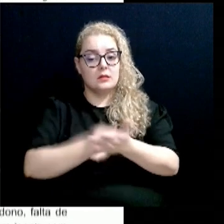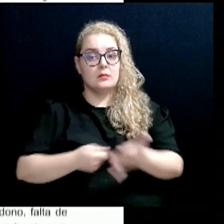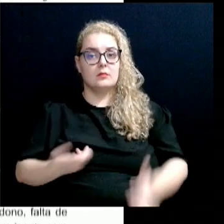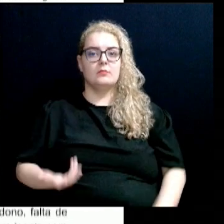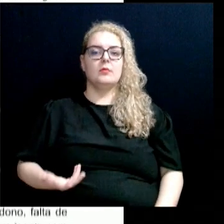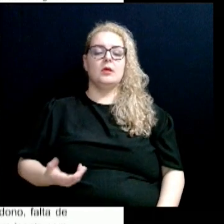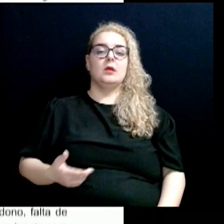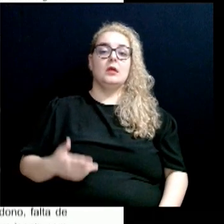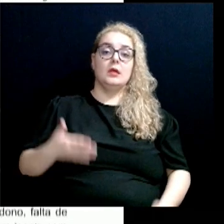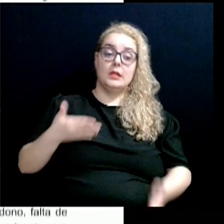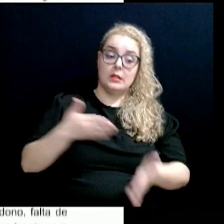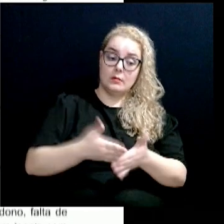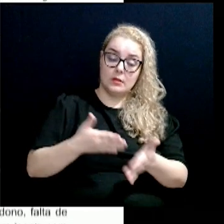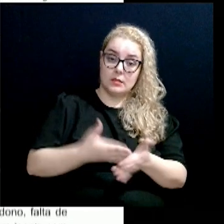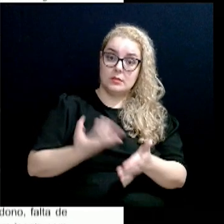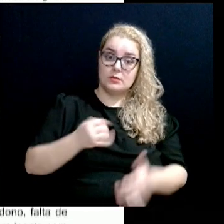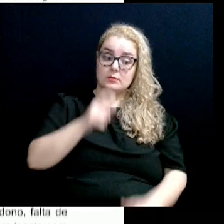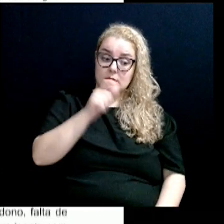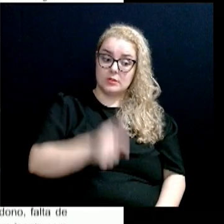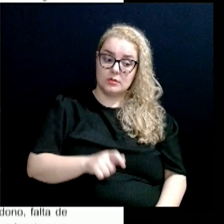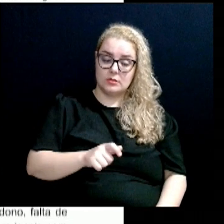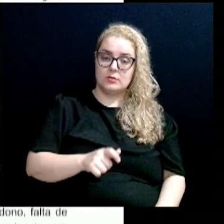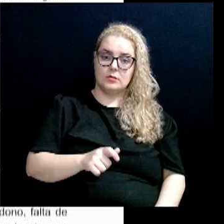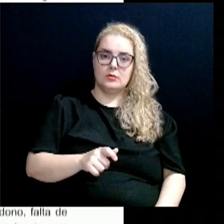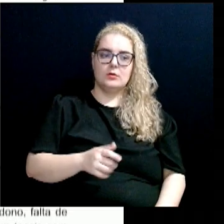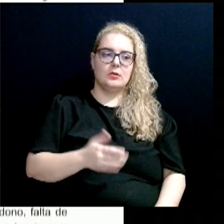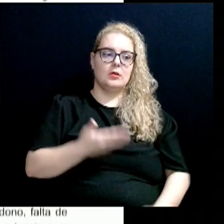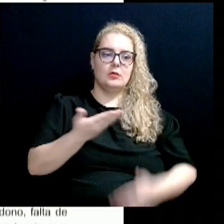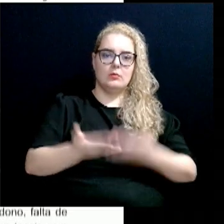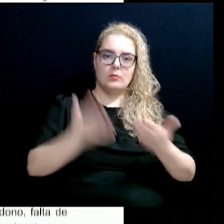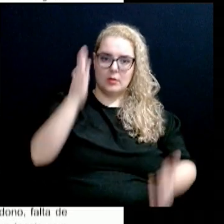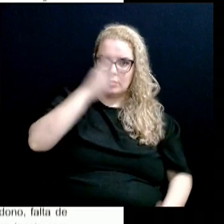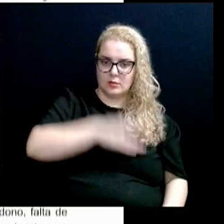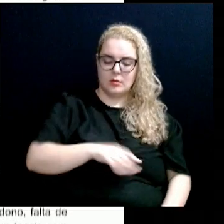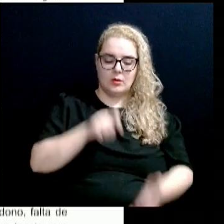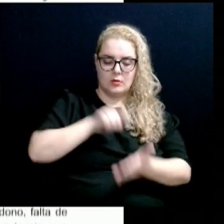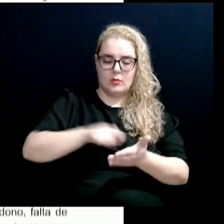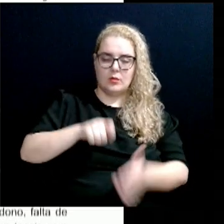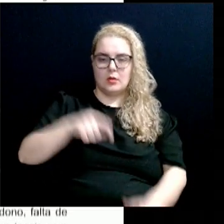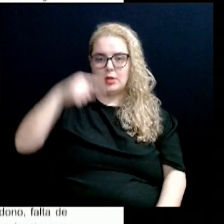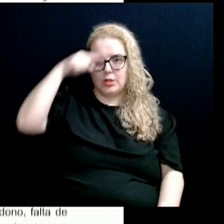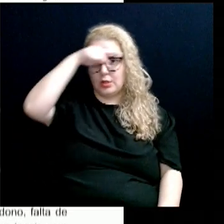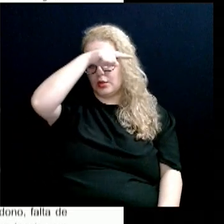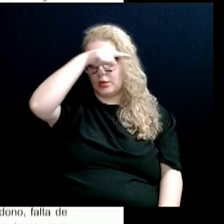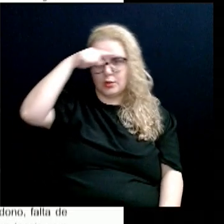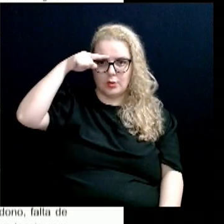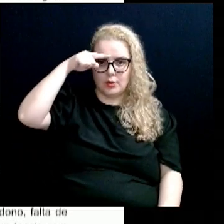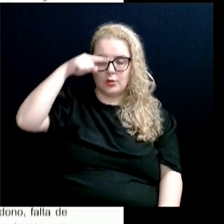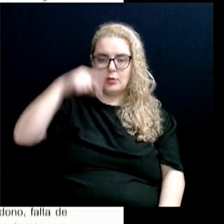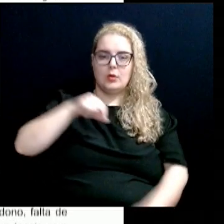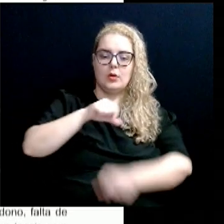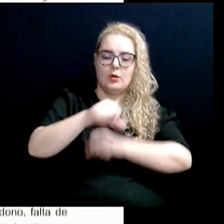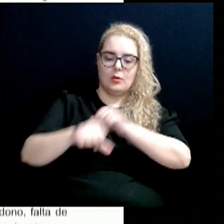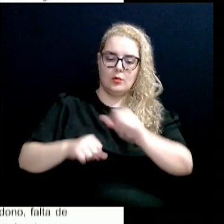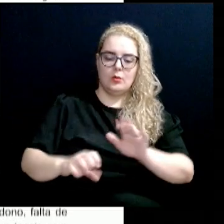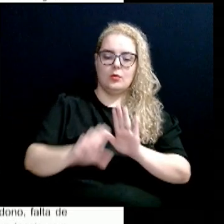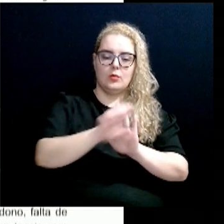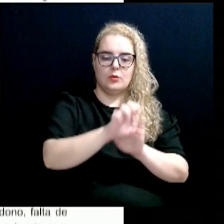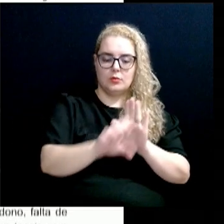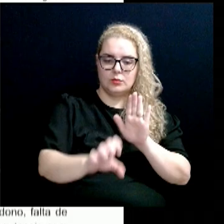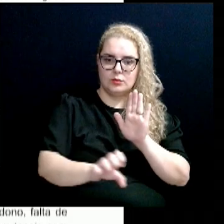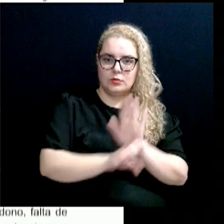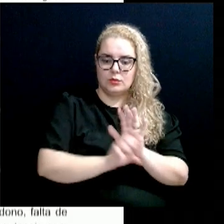primeira discussão, ele é de autoria do vereador Otto Alejandro, alterando o Estatuto de Defesa